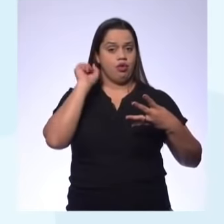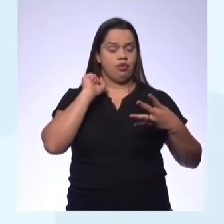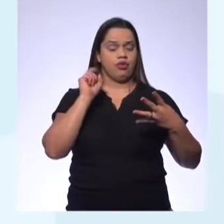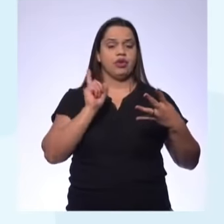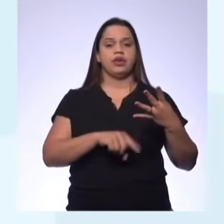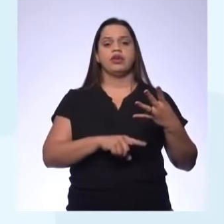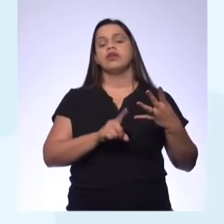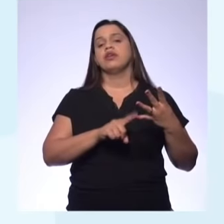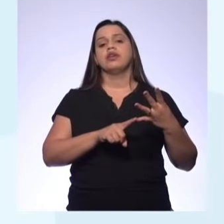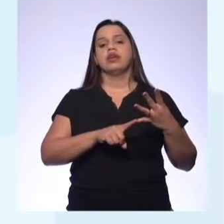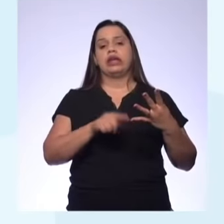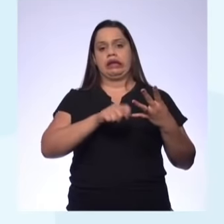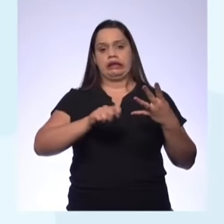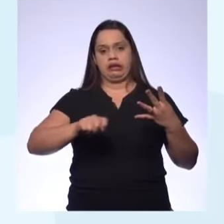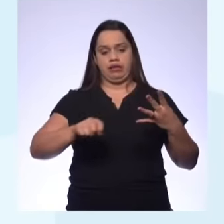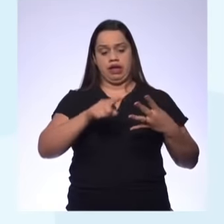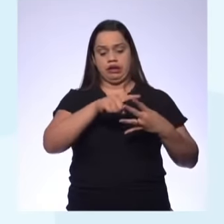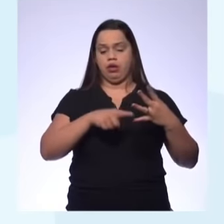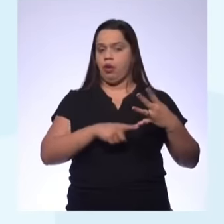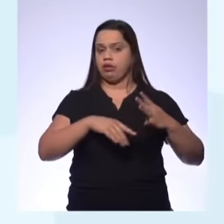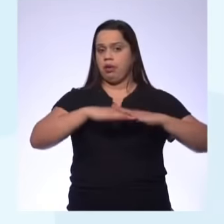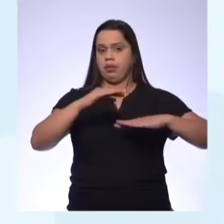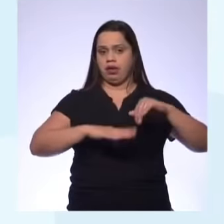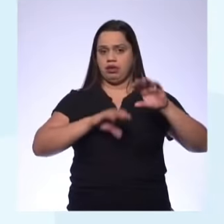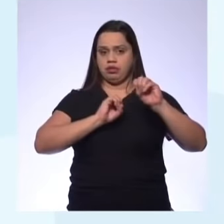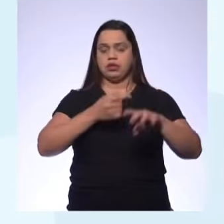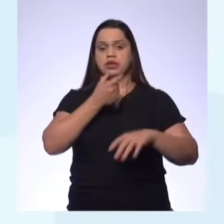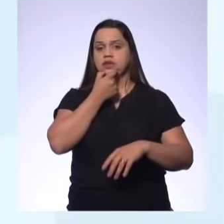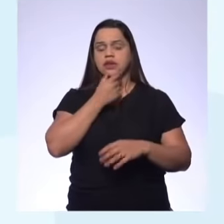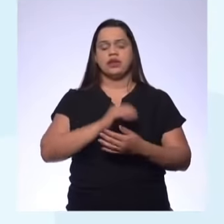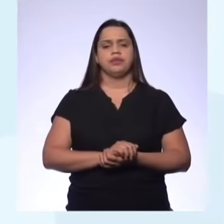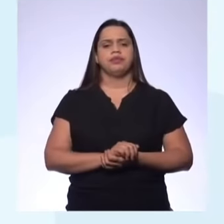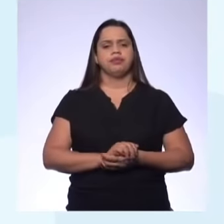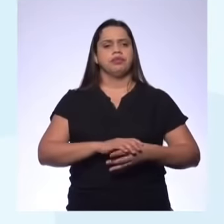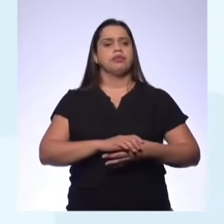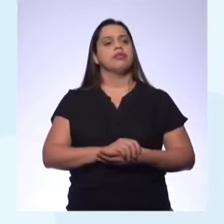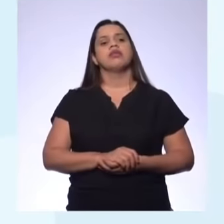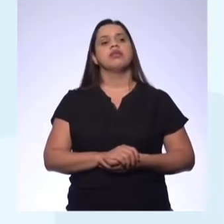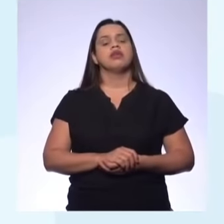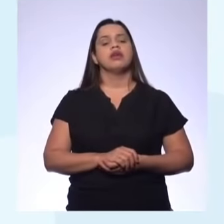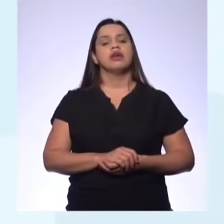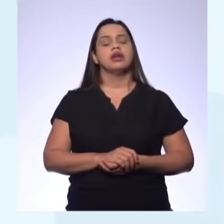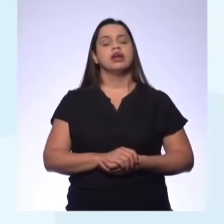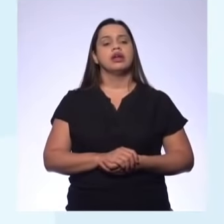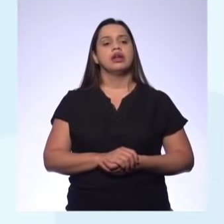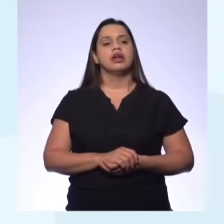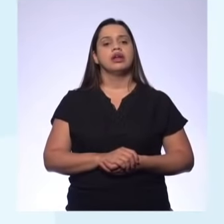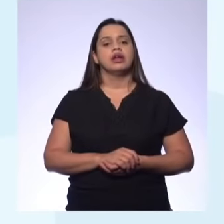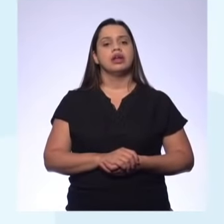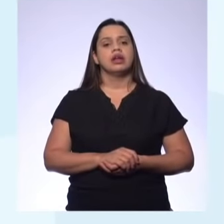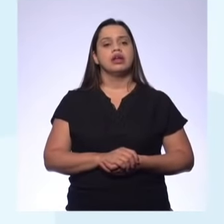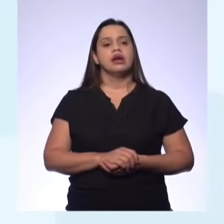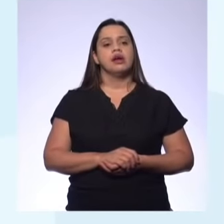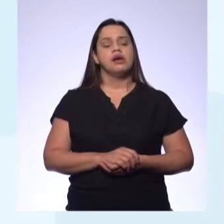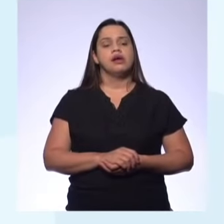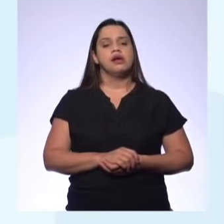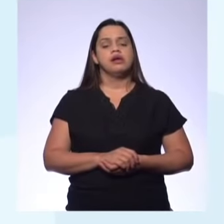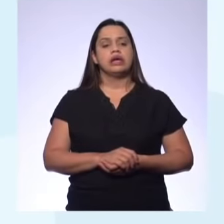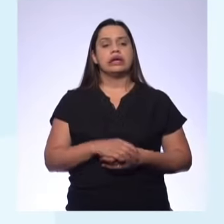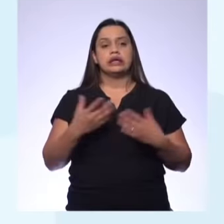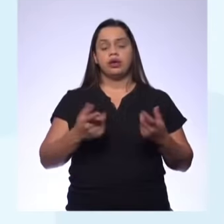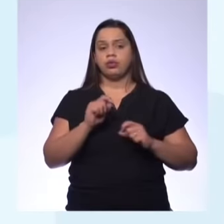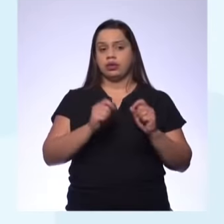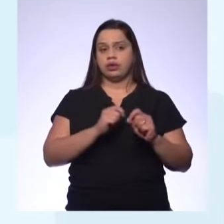ouvir e o rádio que eu escrever o Lissa eu acho que a gente aprende ouvindo música né AD bastante né Tem